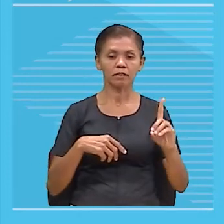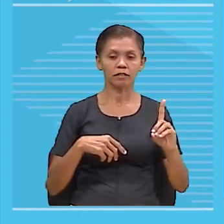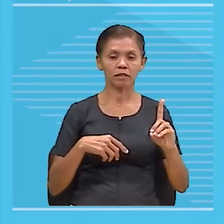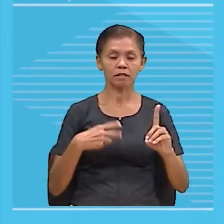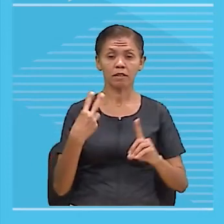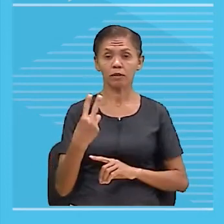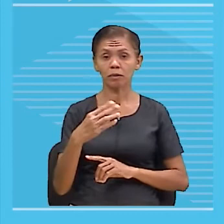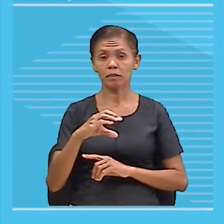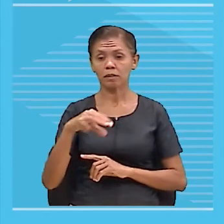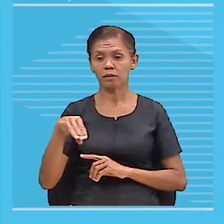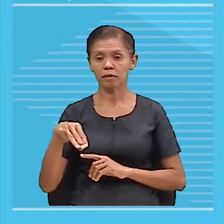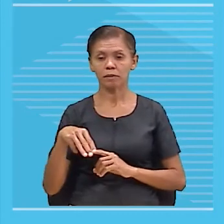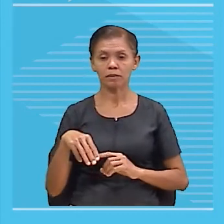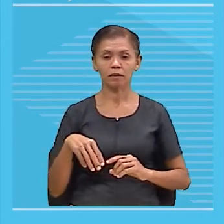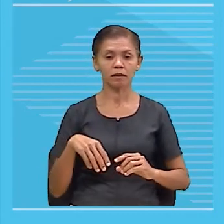microfarad